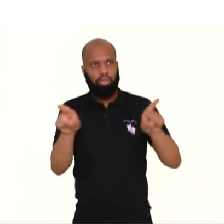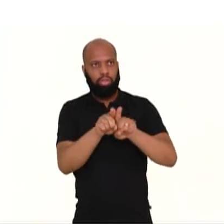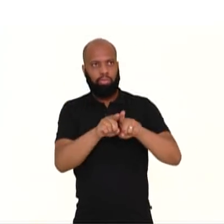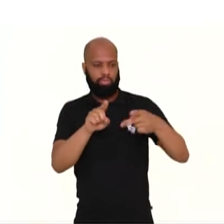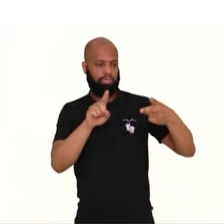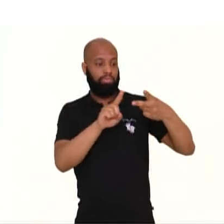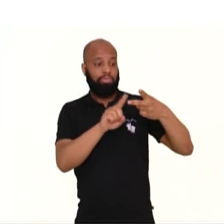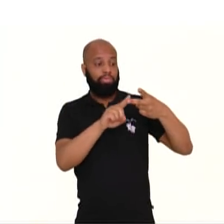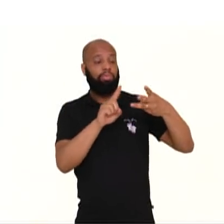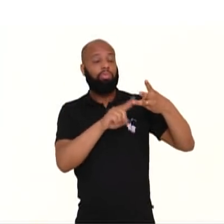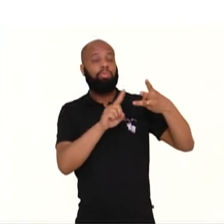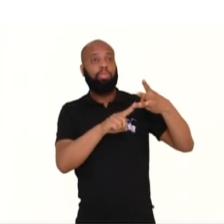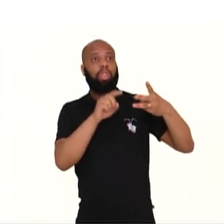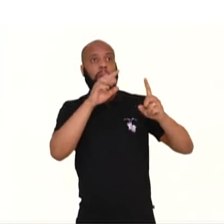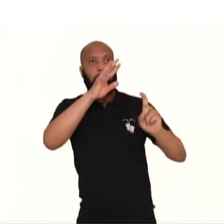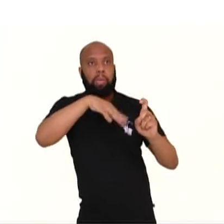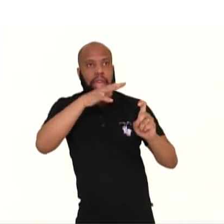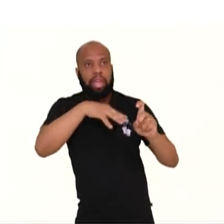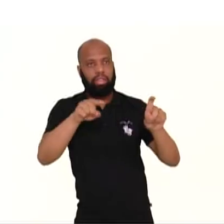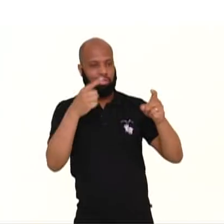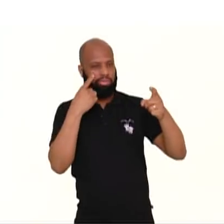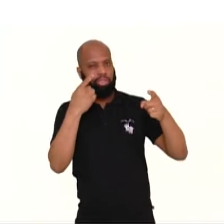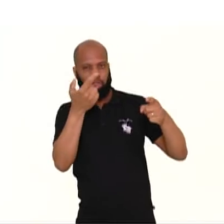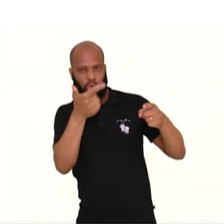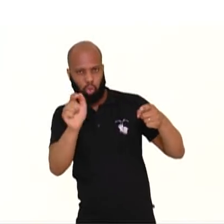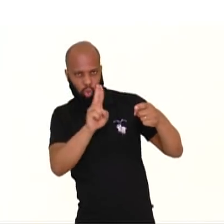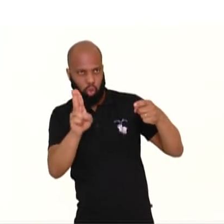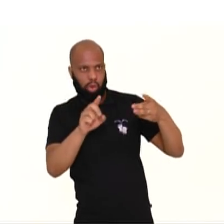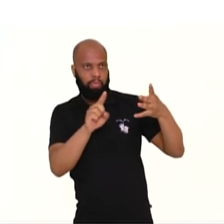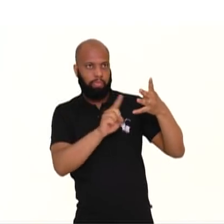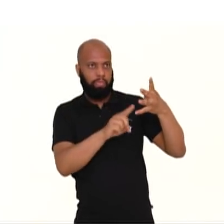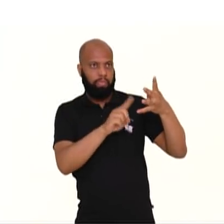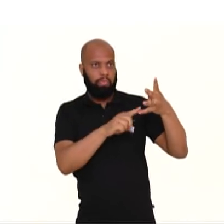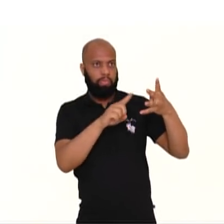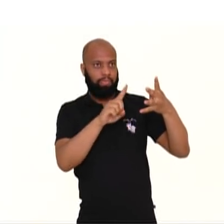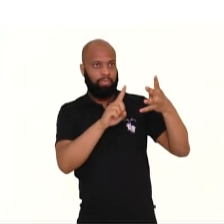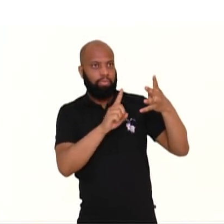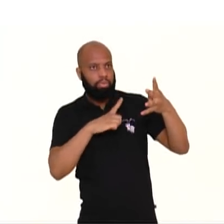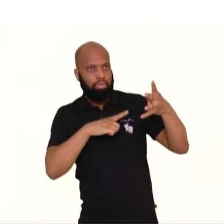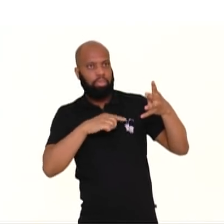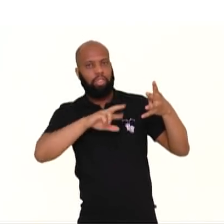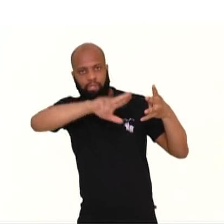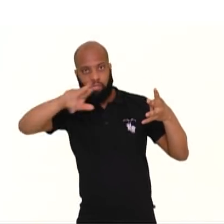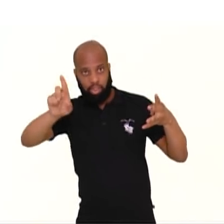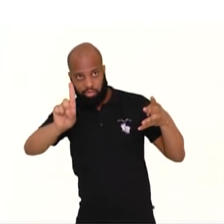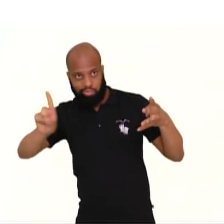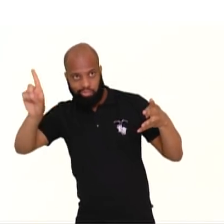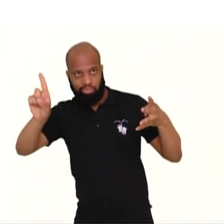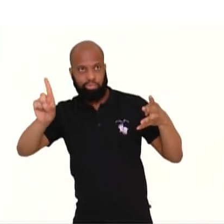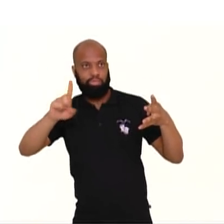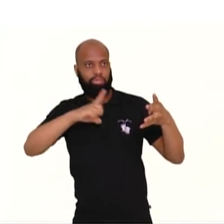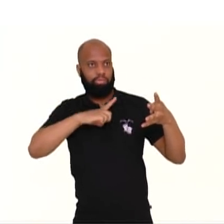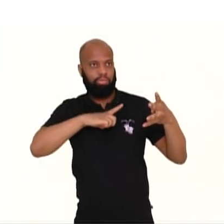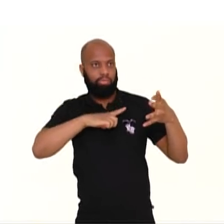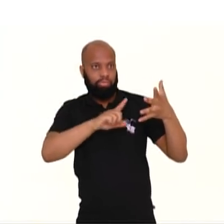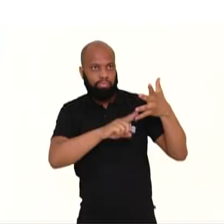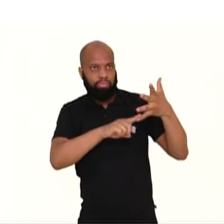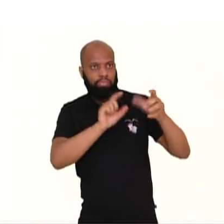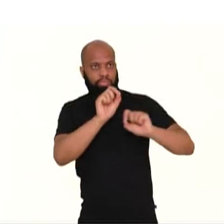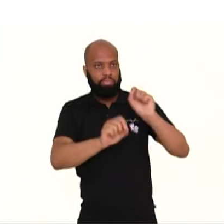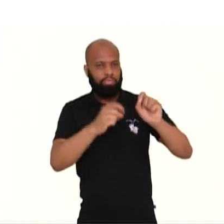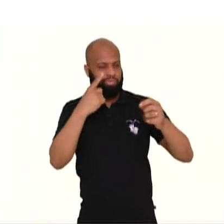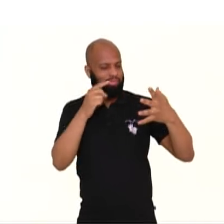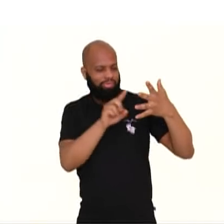o animismo, letra D, politeísmo e a mitologia, ou a letra E, o animismo e